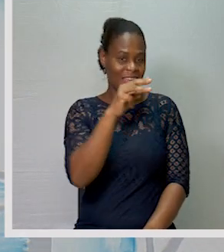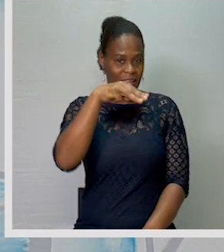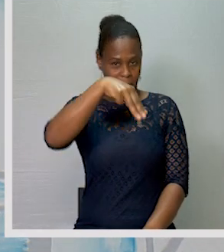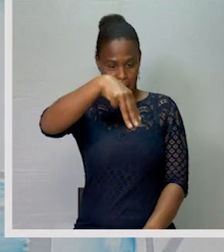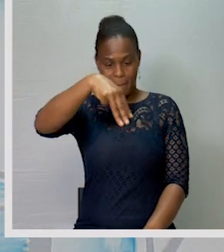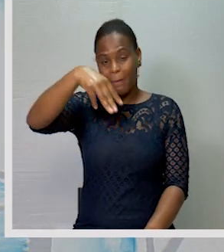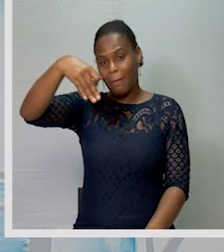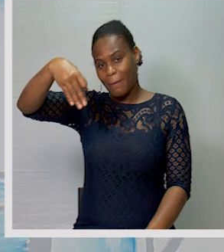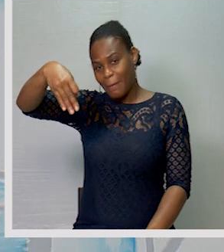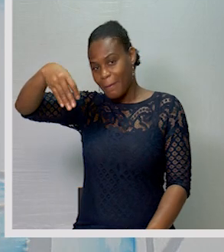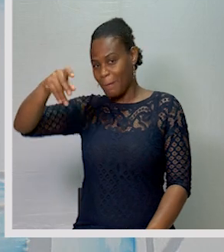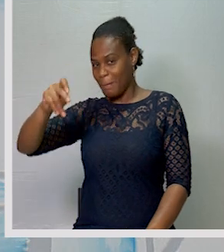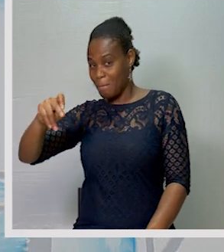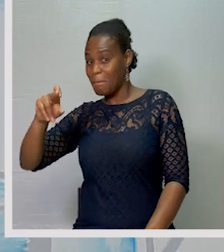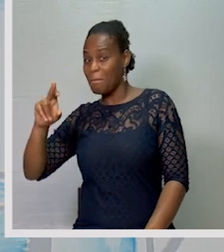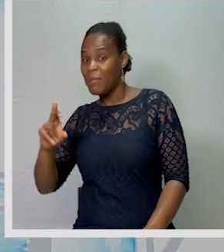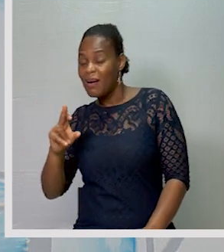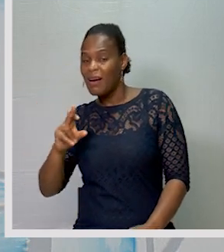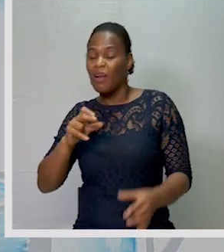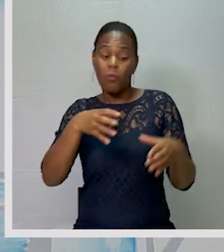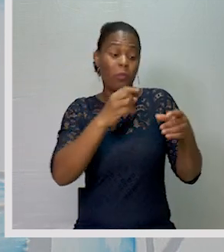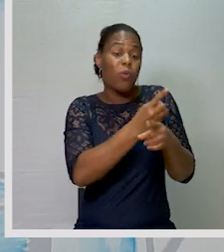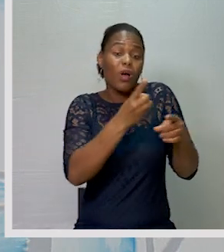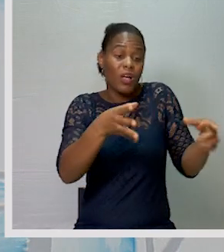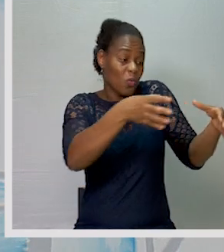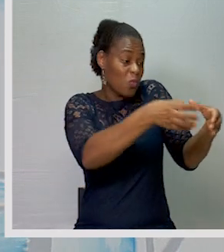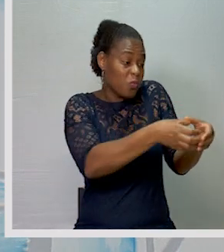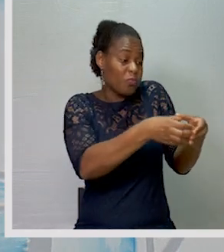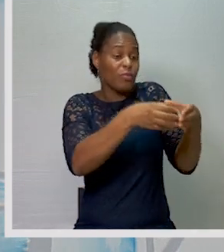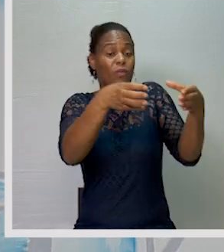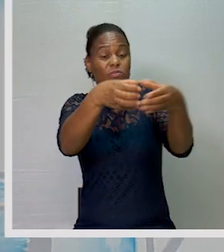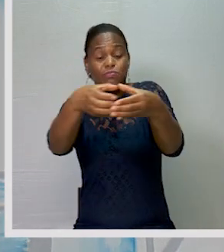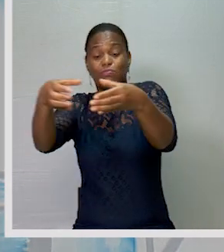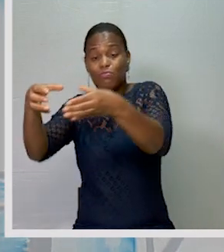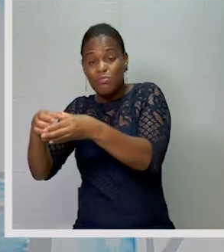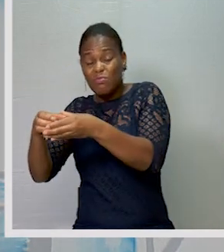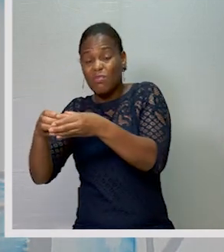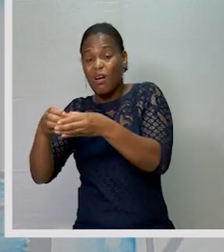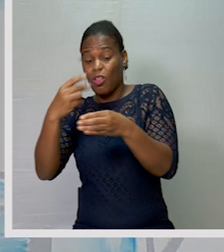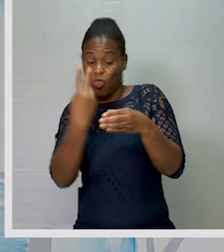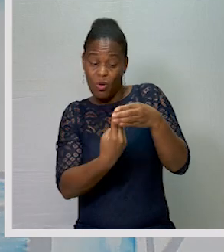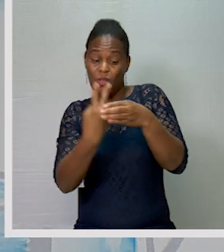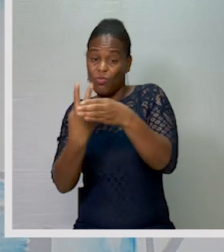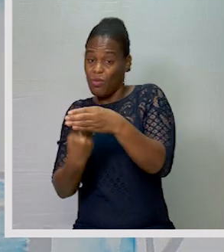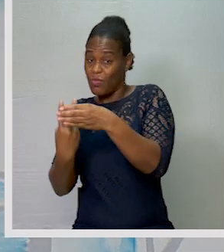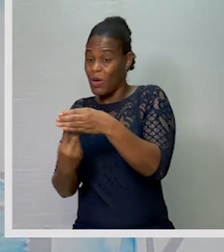agrupamento aqui, como podem ver, e ficou uma manga fora do grupo.